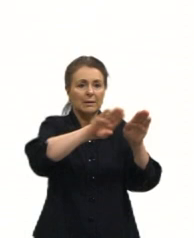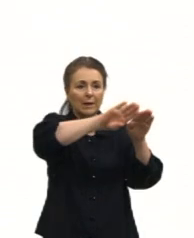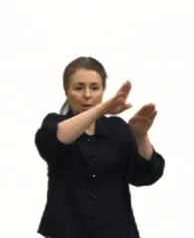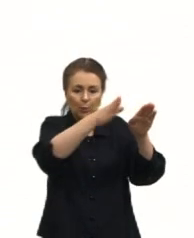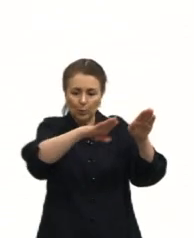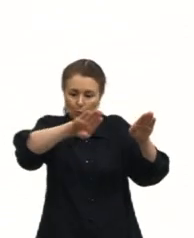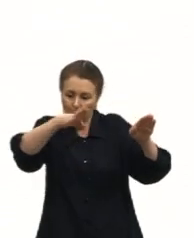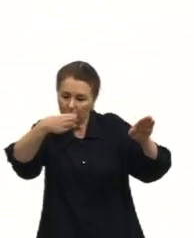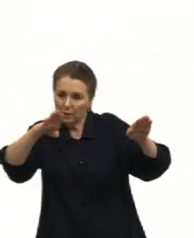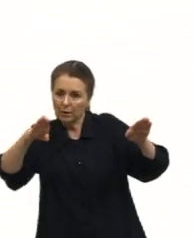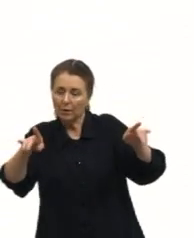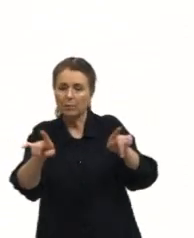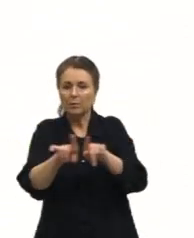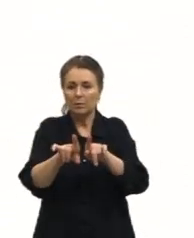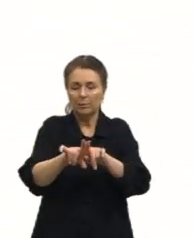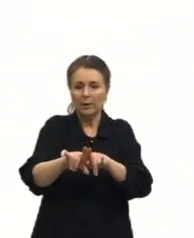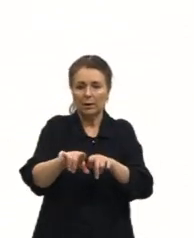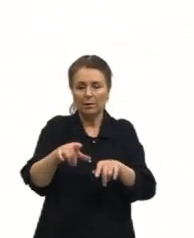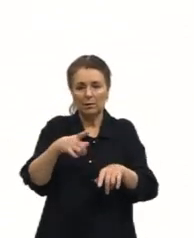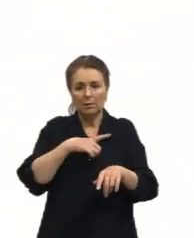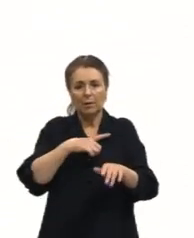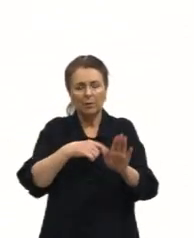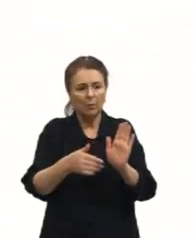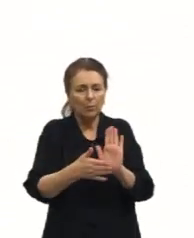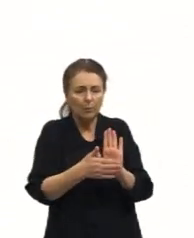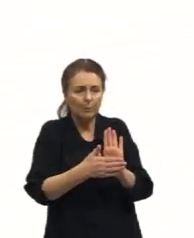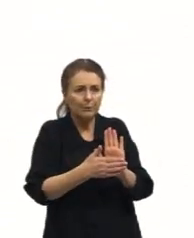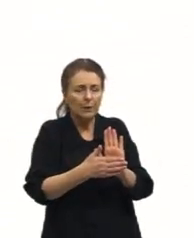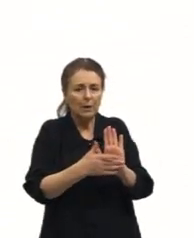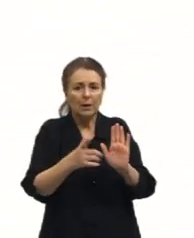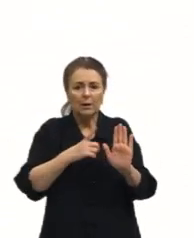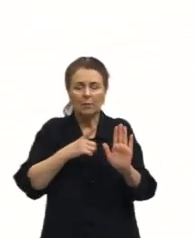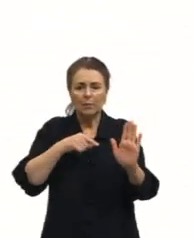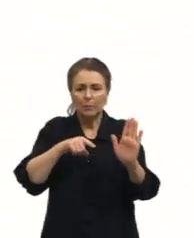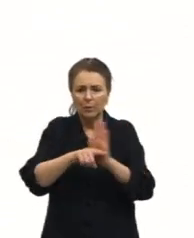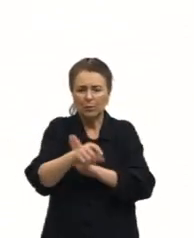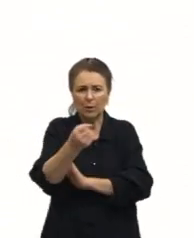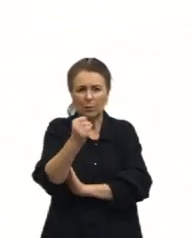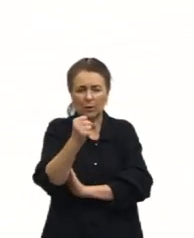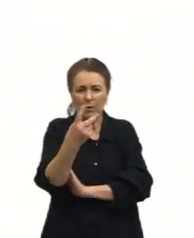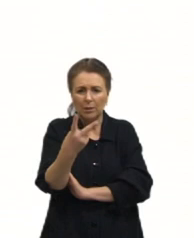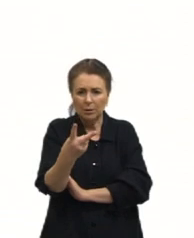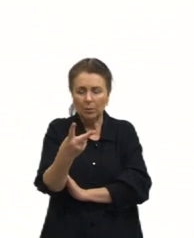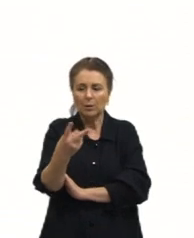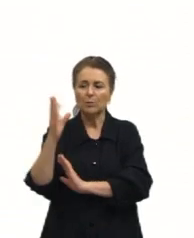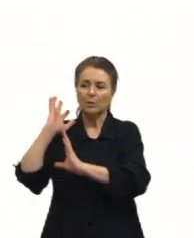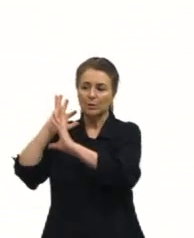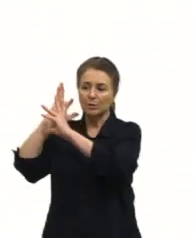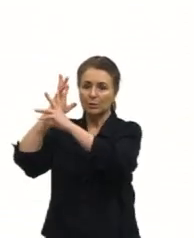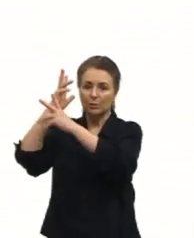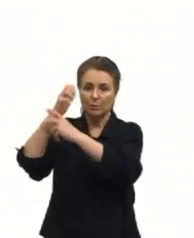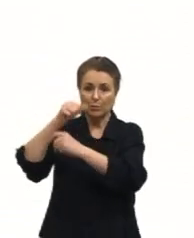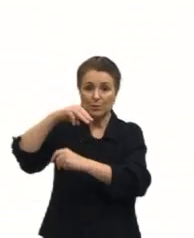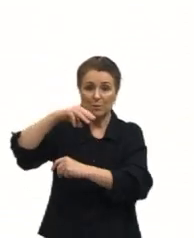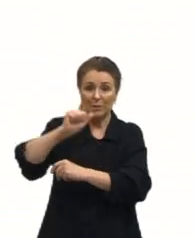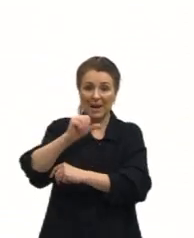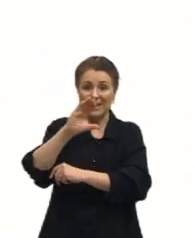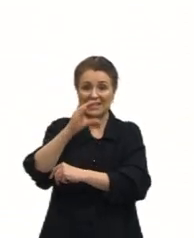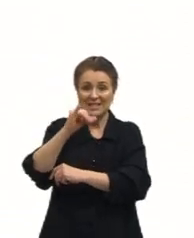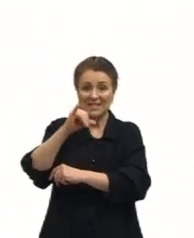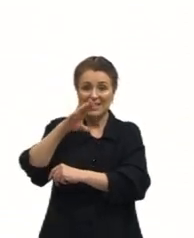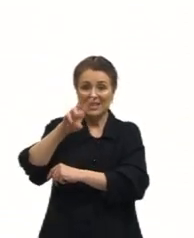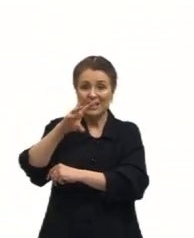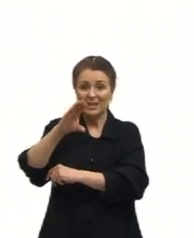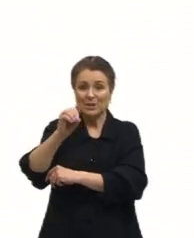dessa questão aí nós tratamos de uma de uma questão muito parecida com 82 nós revimos né sobre os maciços antigos e